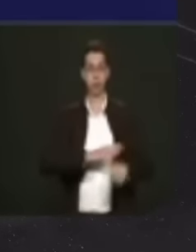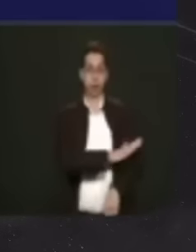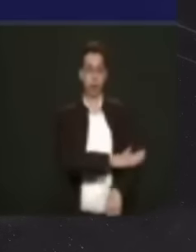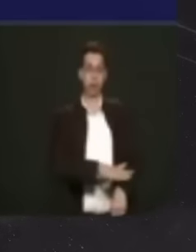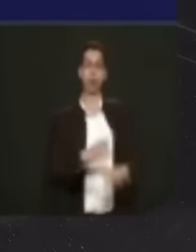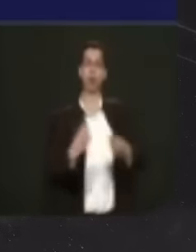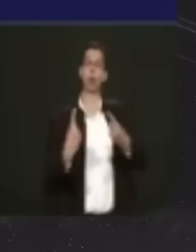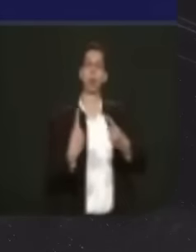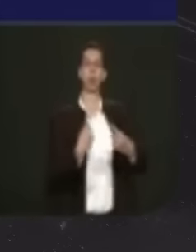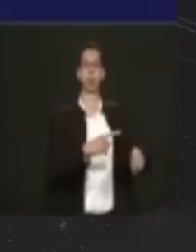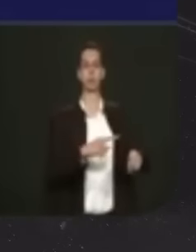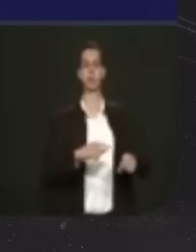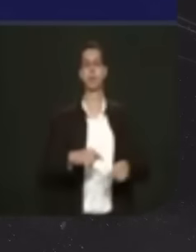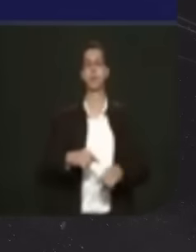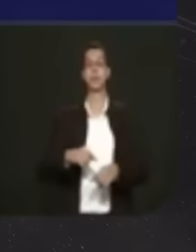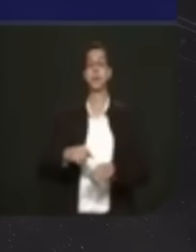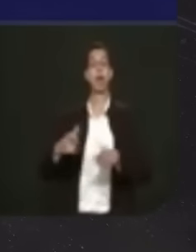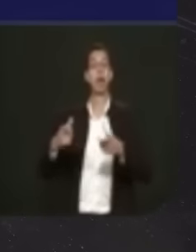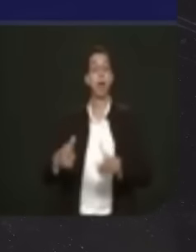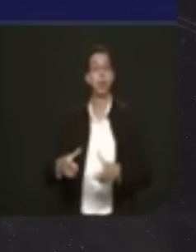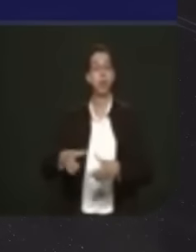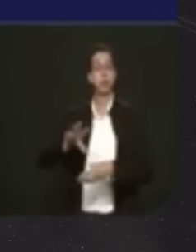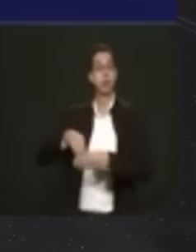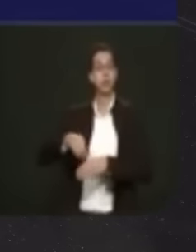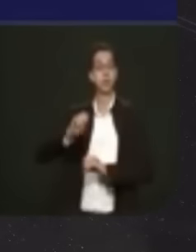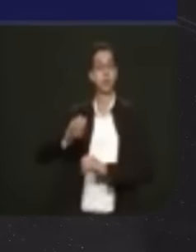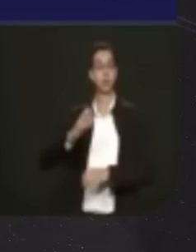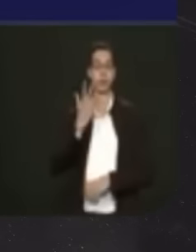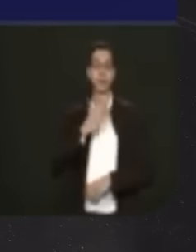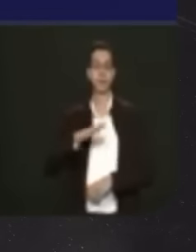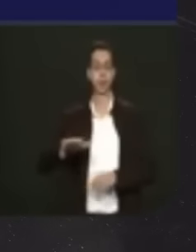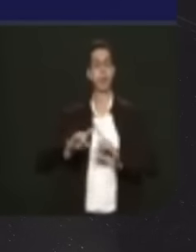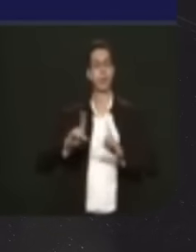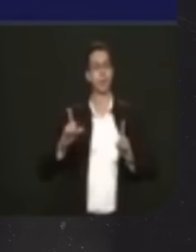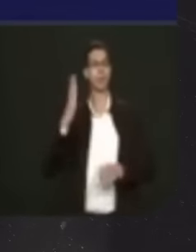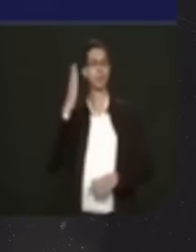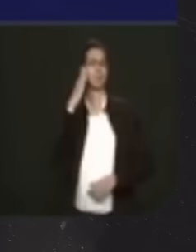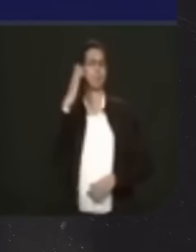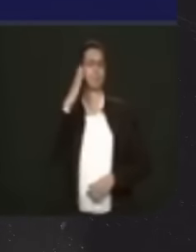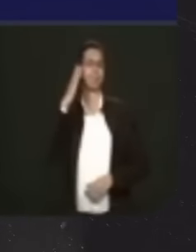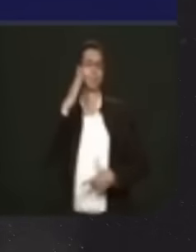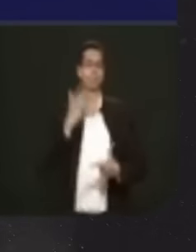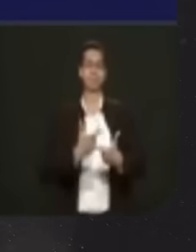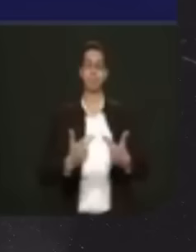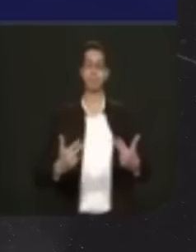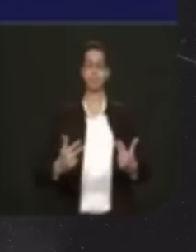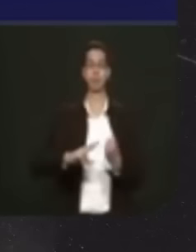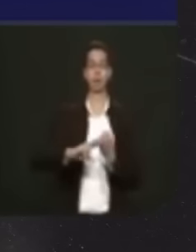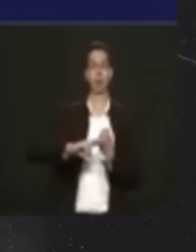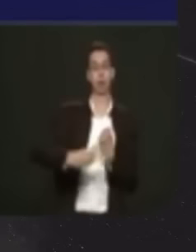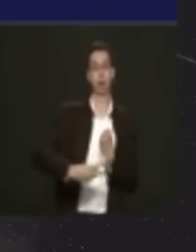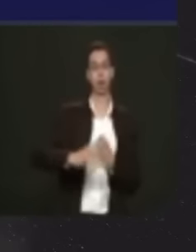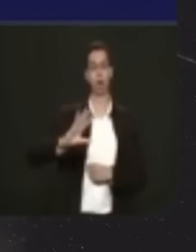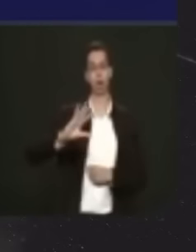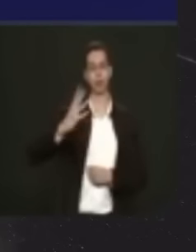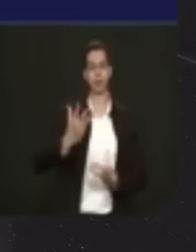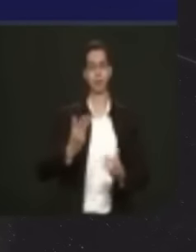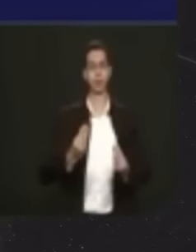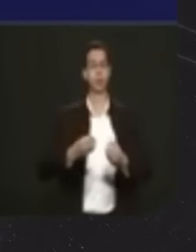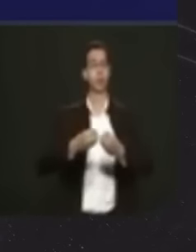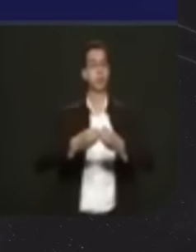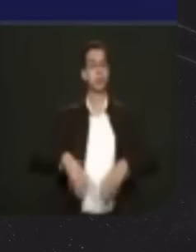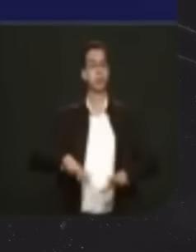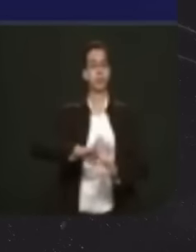Fundamental mas a gente vai além A gente sabe que existem inúmeras consequências do racismo estrutural então a gente traz o